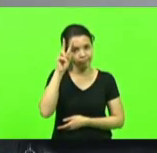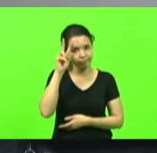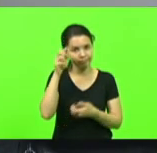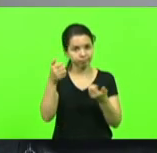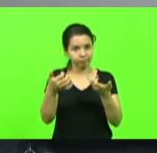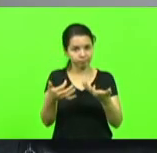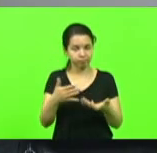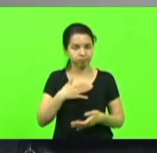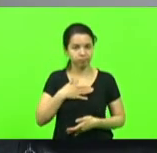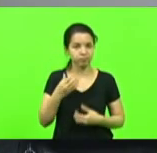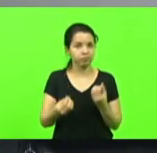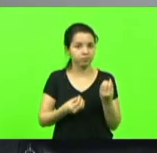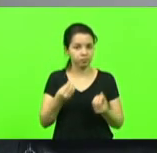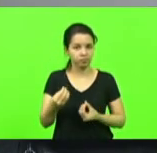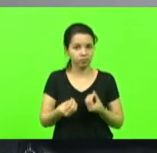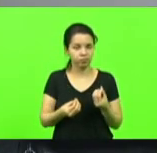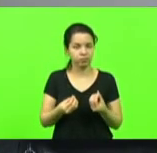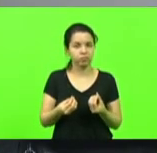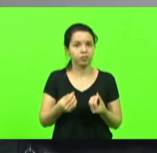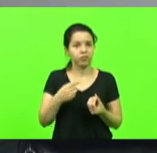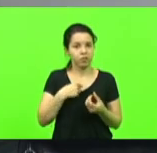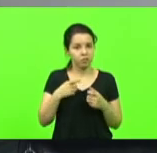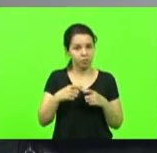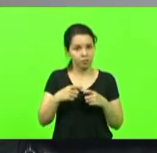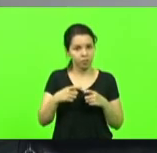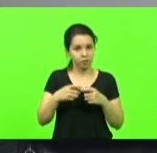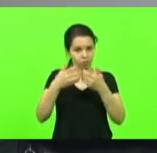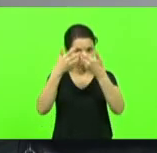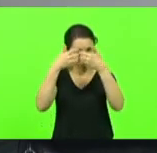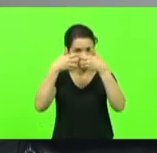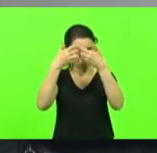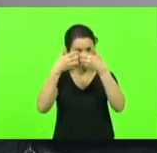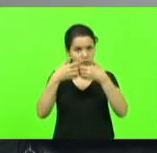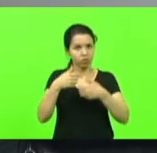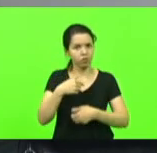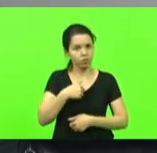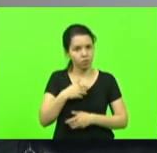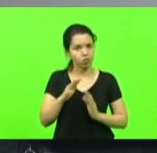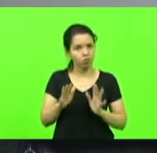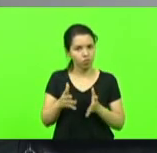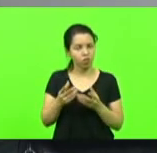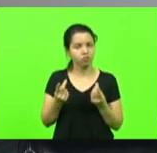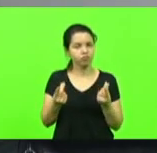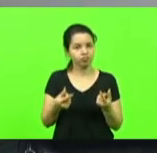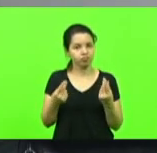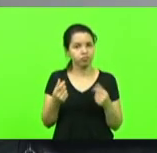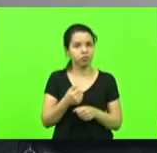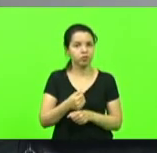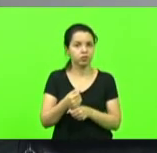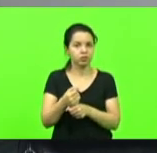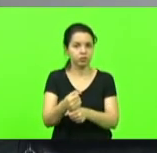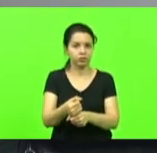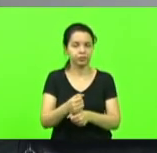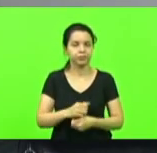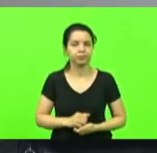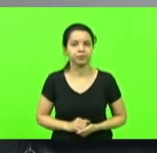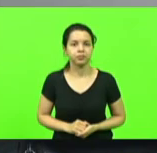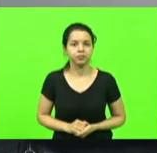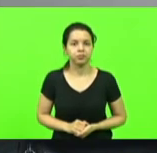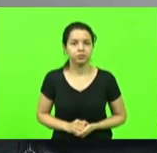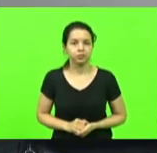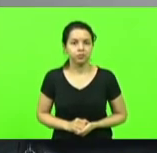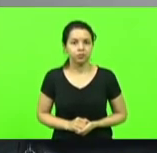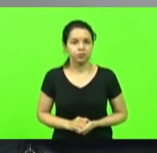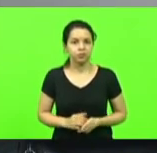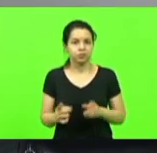como neurologista, como médico, que eu fui muito tempo, né? Atendia ambulatório do